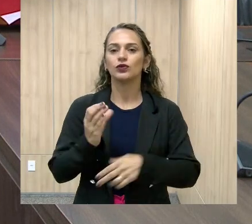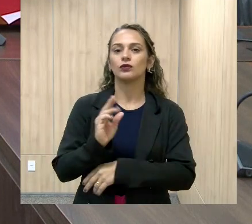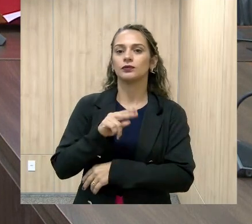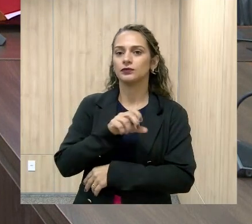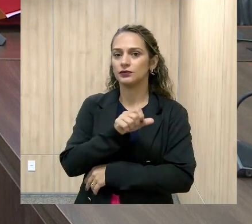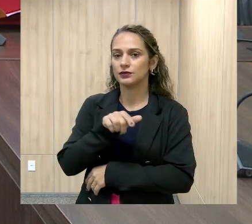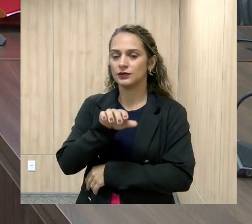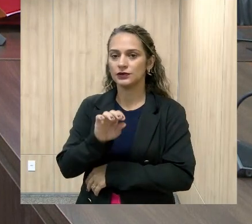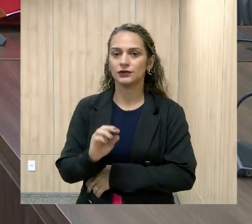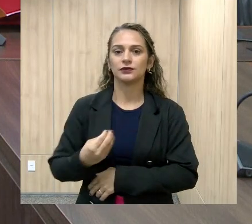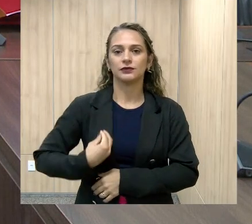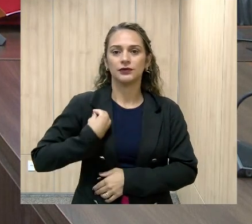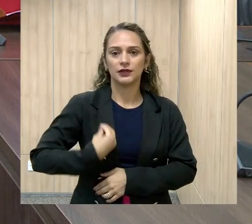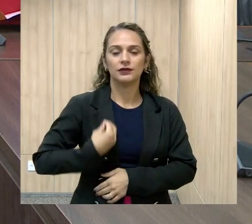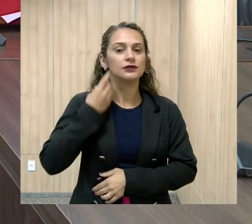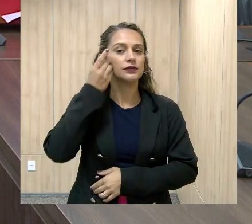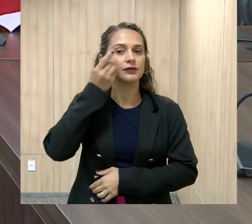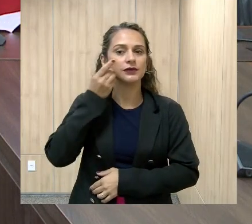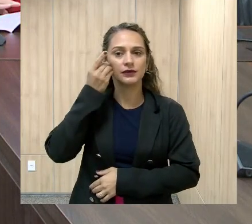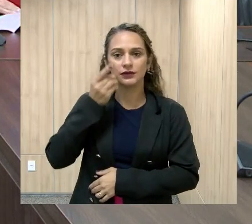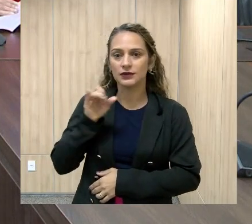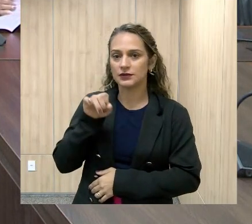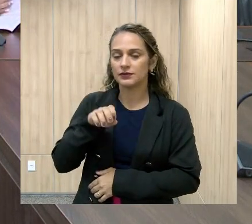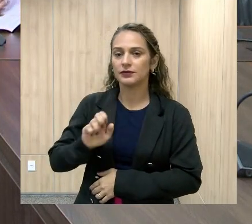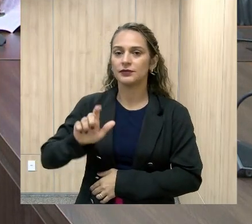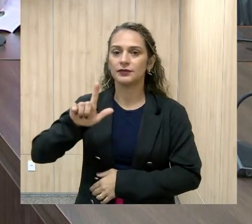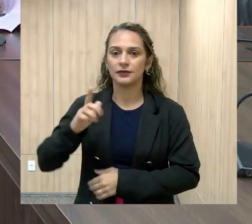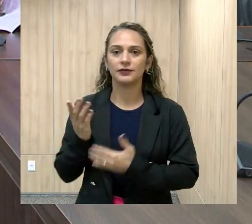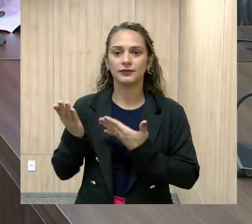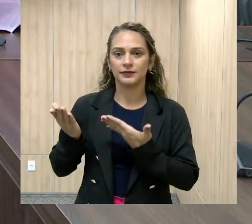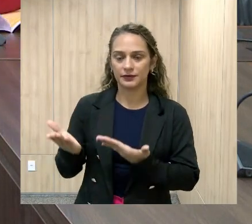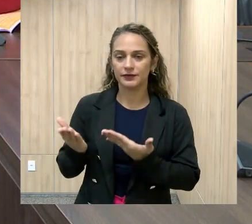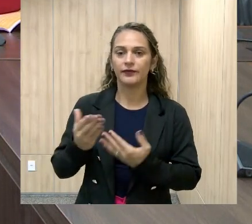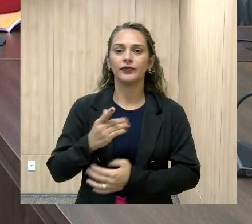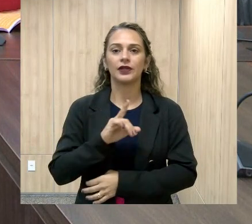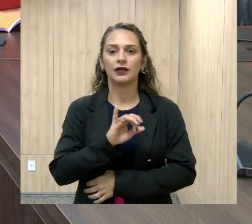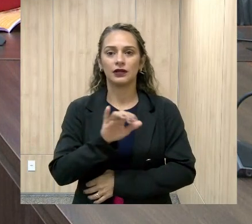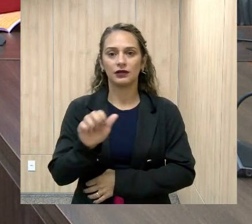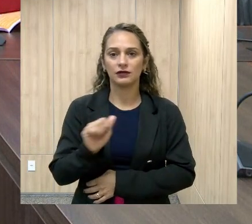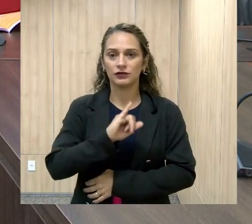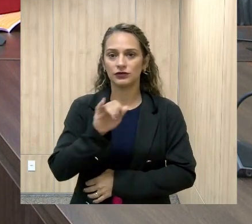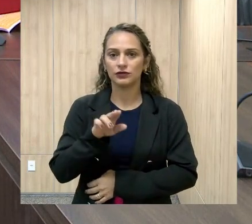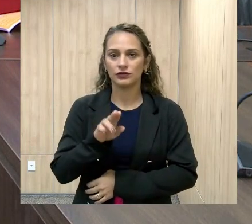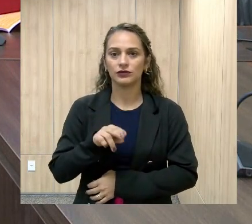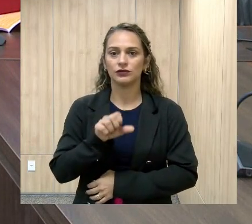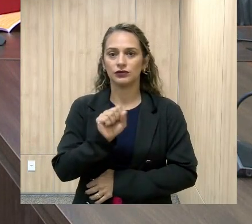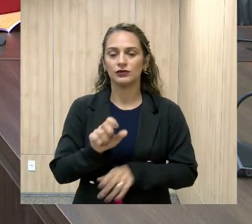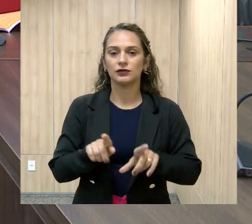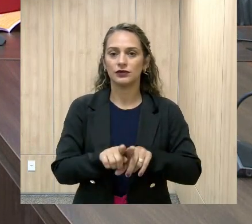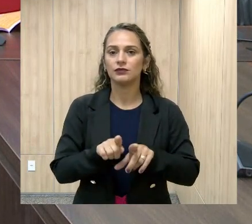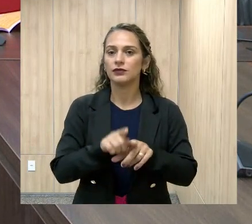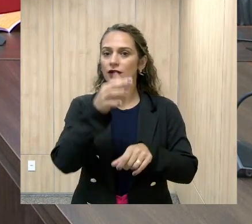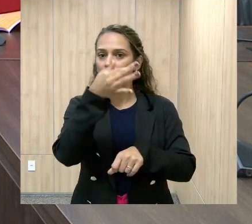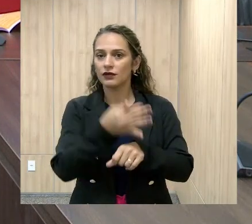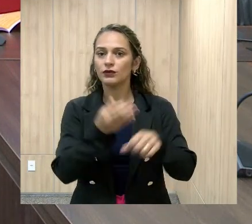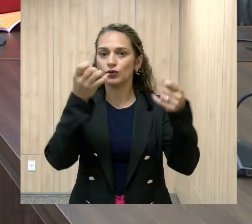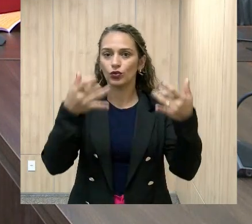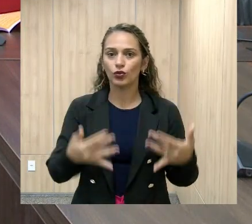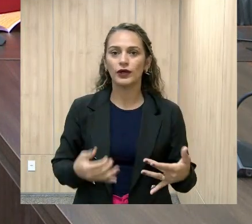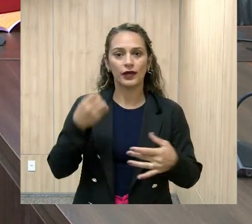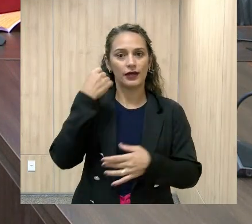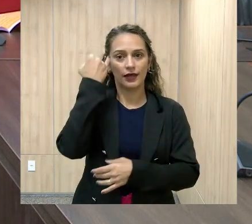registrando a presença dos Senhores deputados em Ismael Crispim Claudinha de Jesus ausência